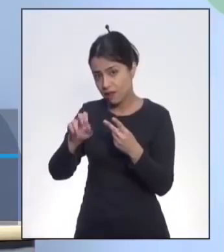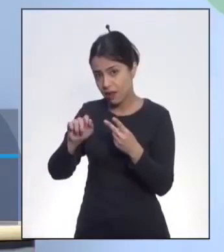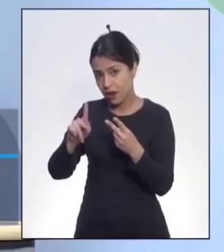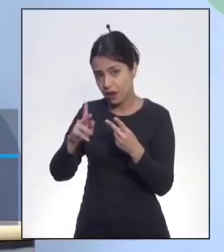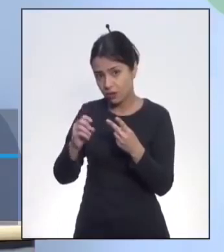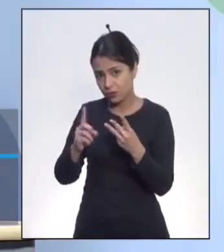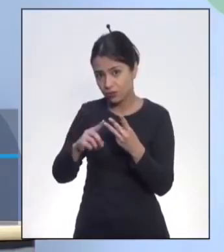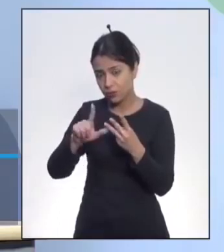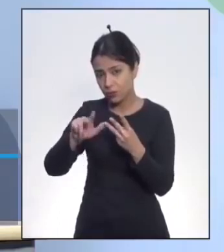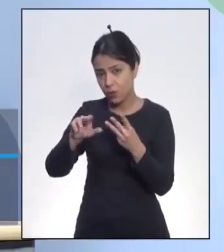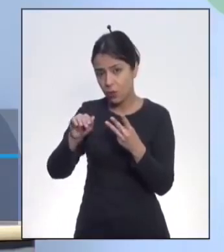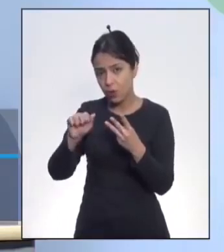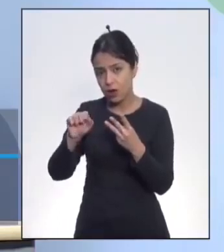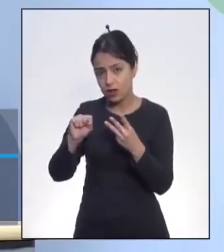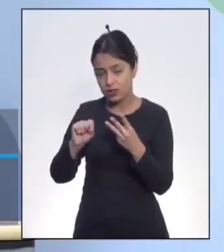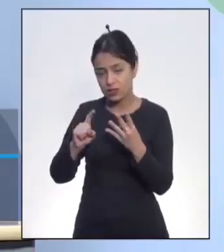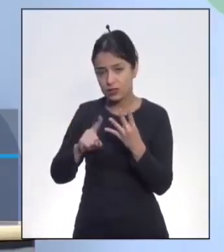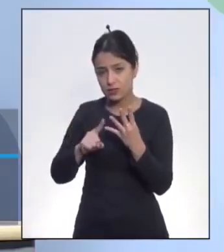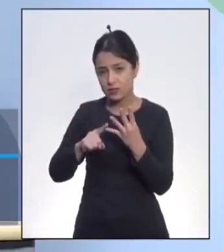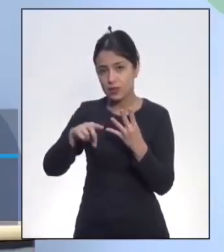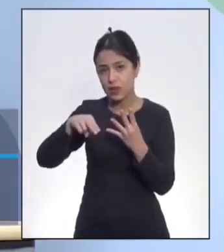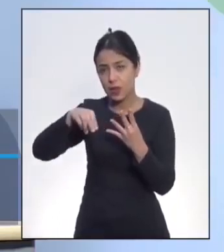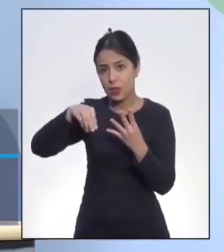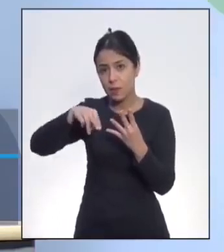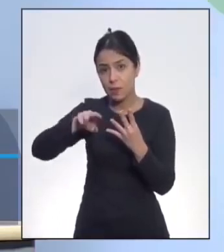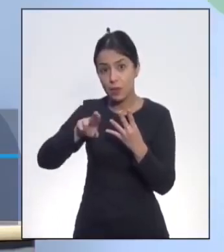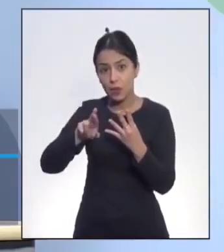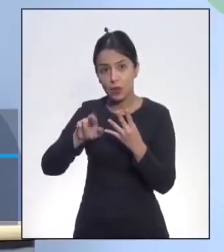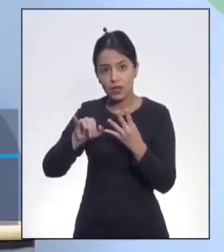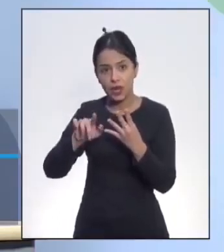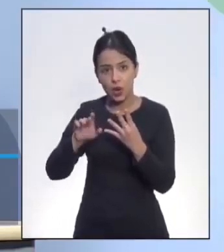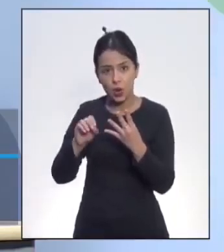Lucas Muniz, Murilo Oliveira,